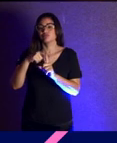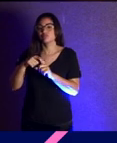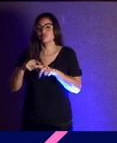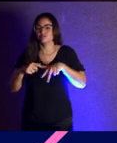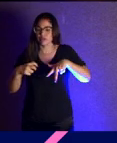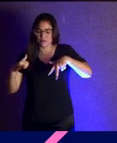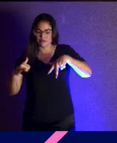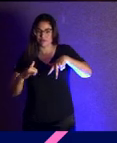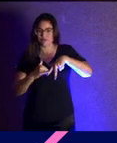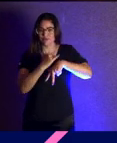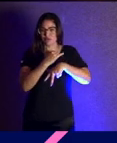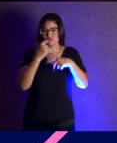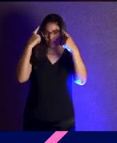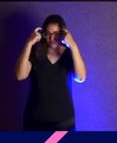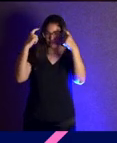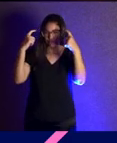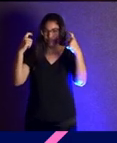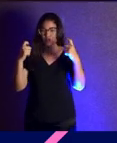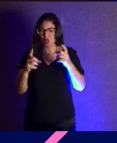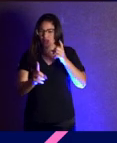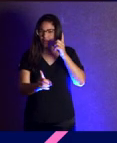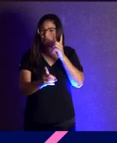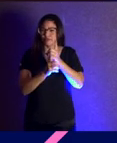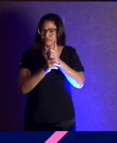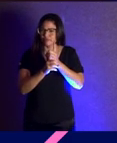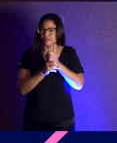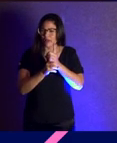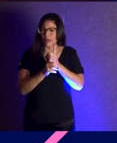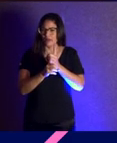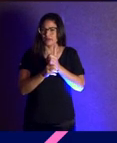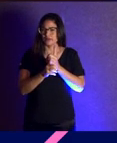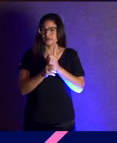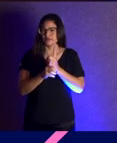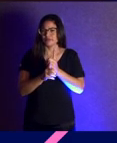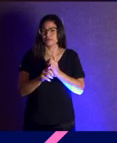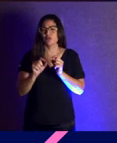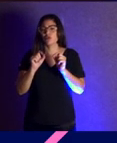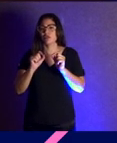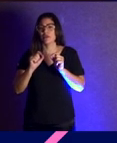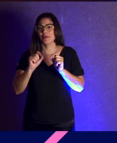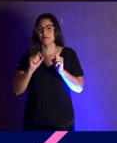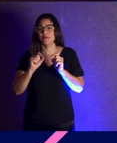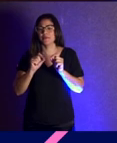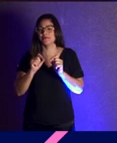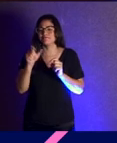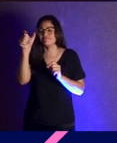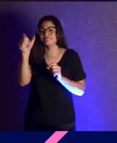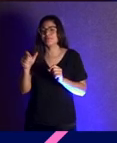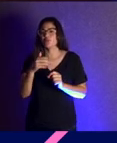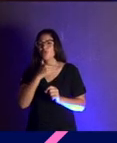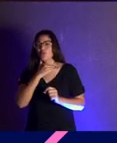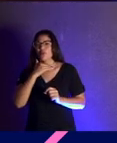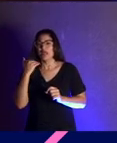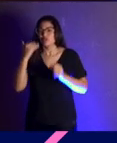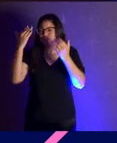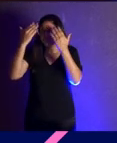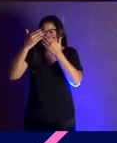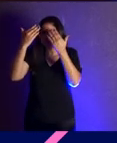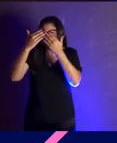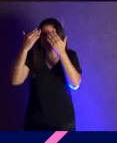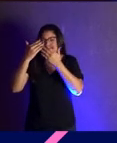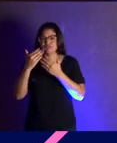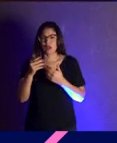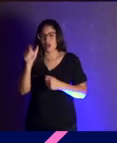foram encontrados, que são mortes completamente invisíveis. Né? Então, aquela pessoa ela não